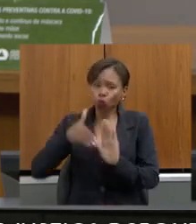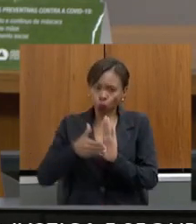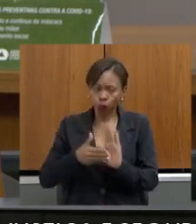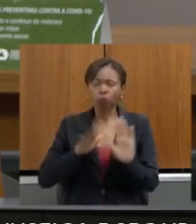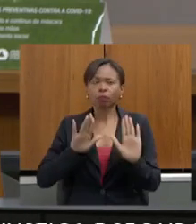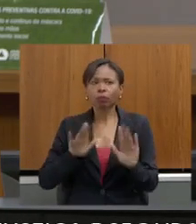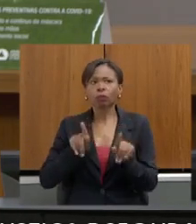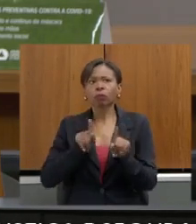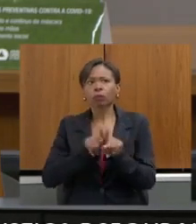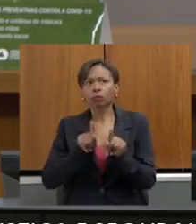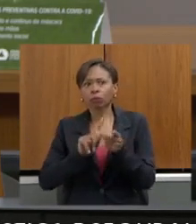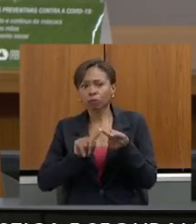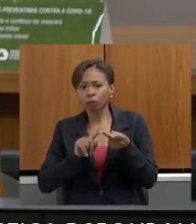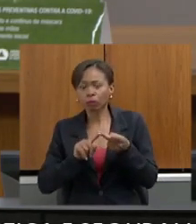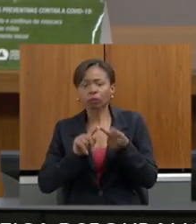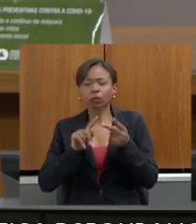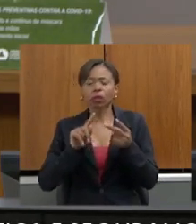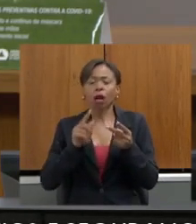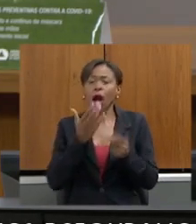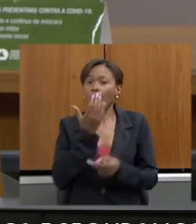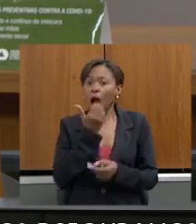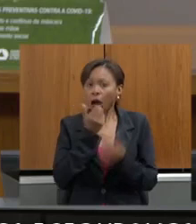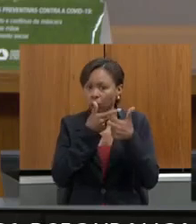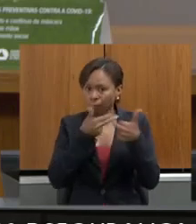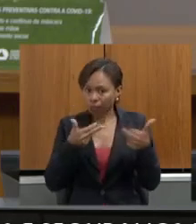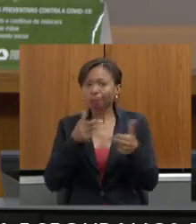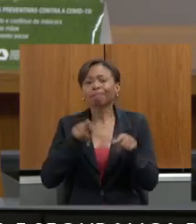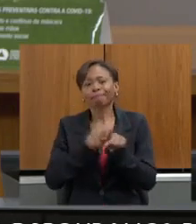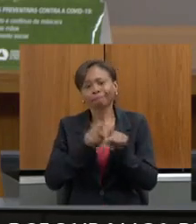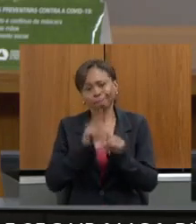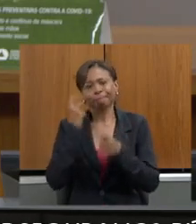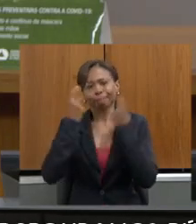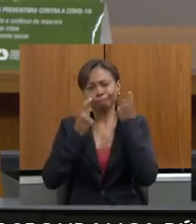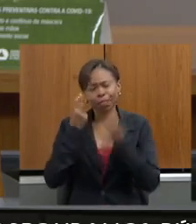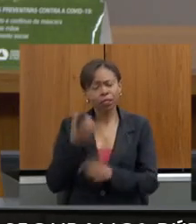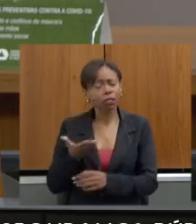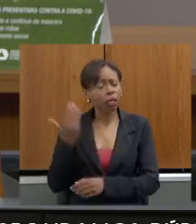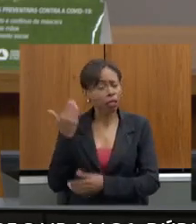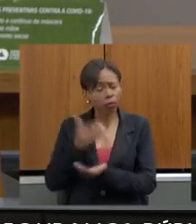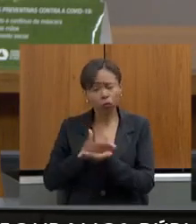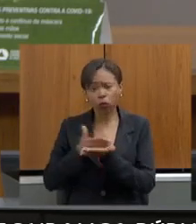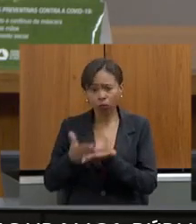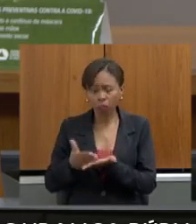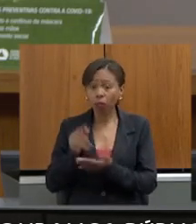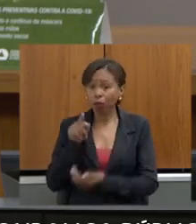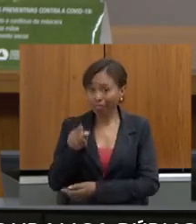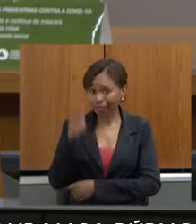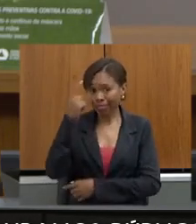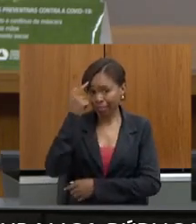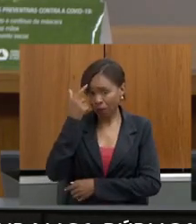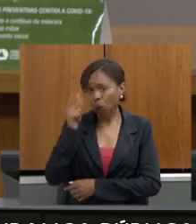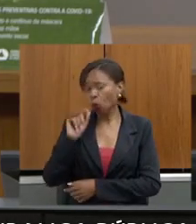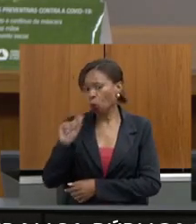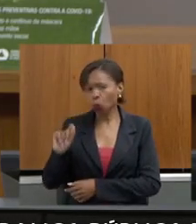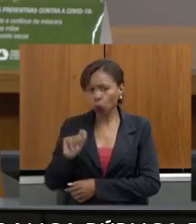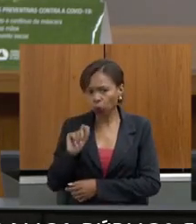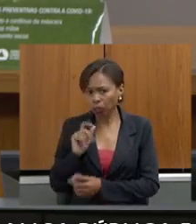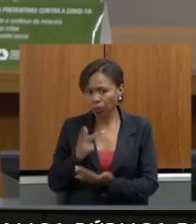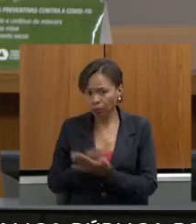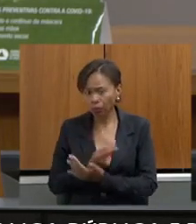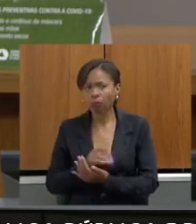alimentação é isso também é um foco de preocupação Nossa desde o começo Deputado só para você ter uma ideia é